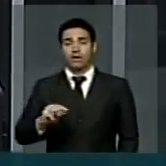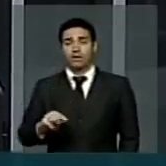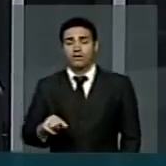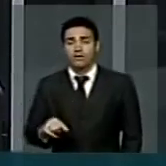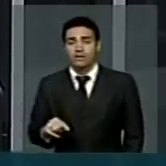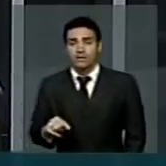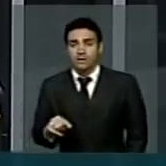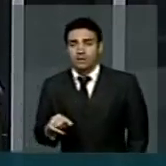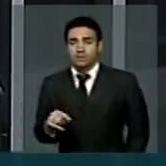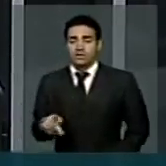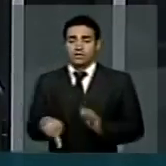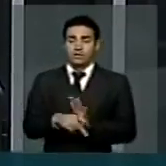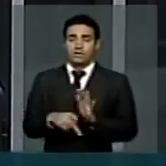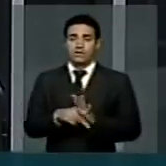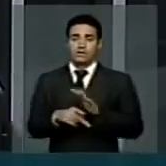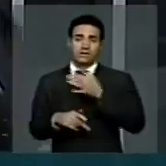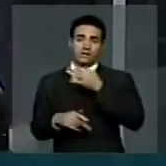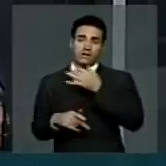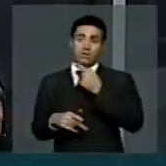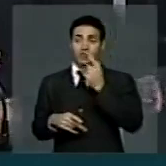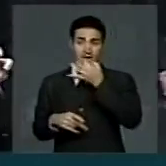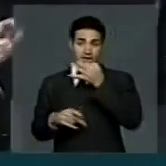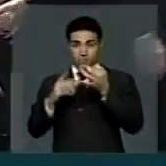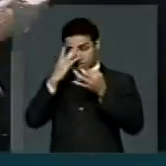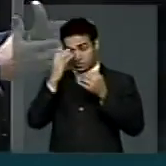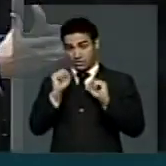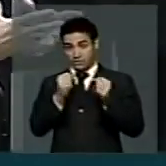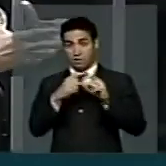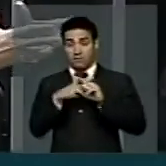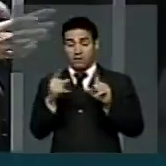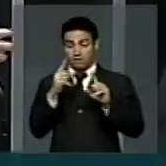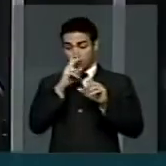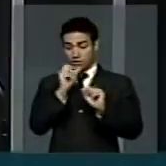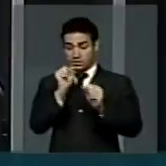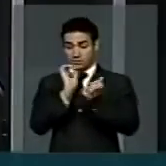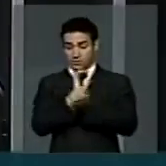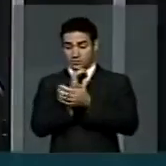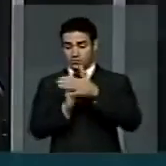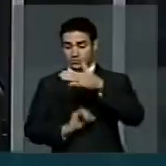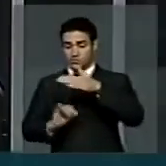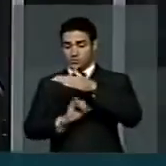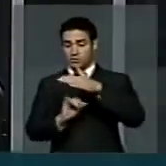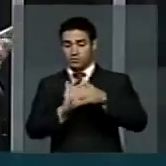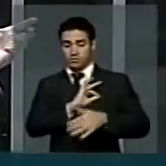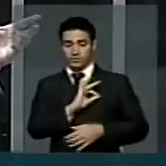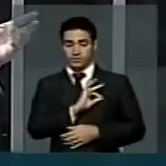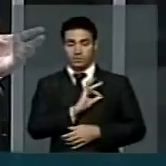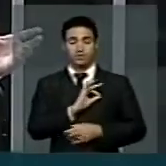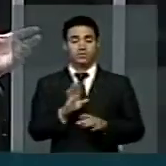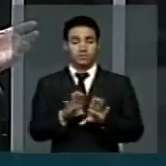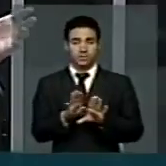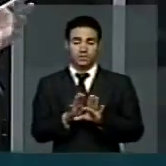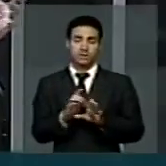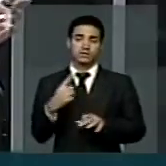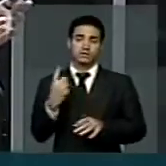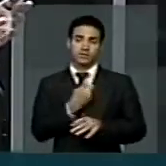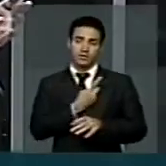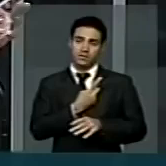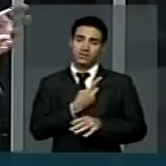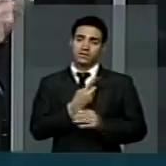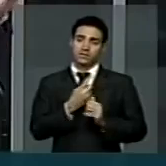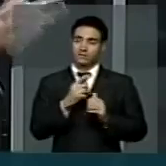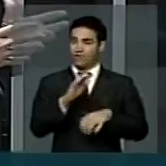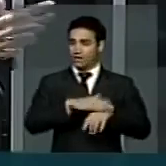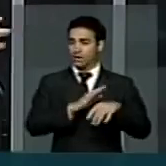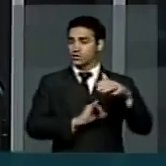a pauta daqueles que defendem essa matéria, mas o fortalecimento também da instituição policial, podemos abrir mão de uma instituição que tem um